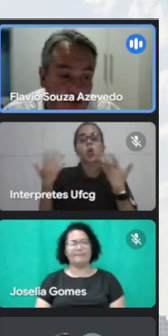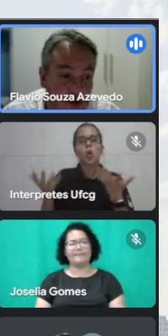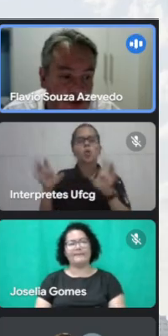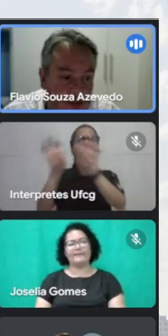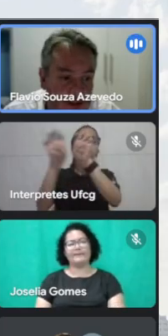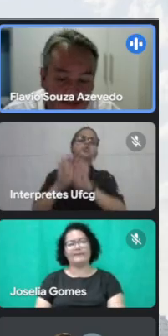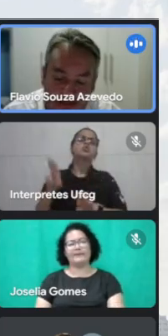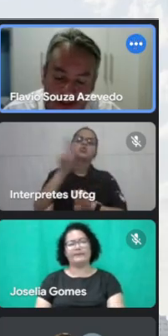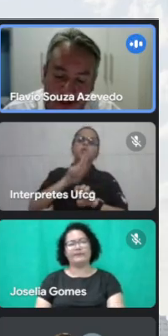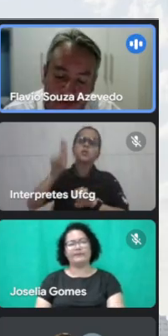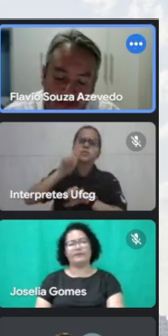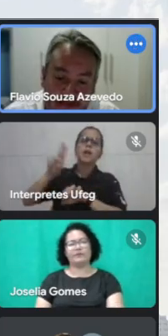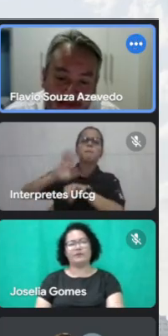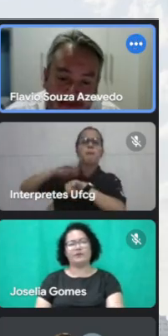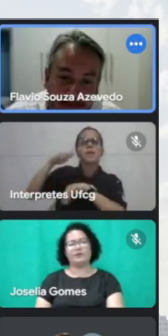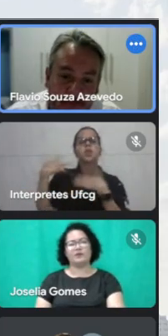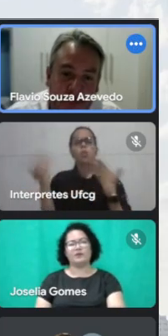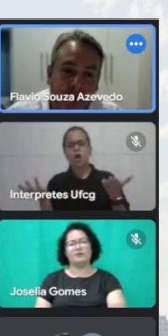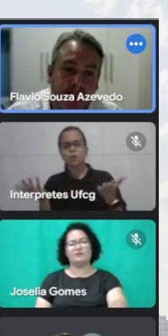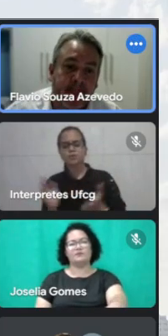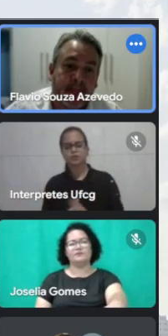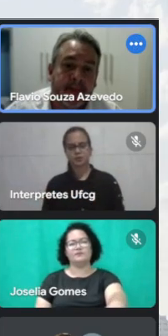estrutura você vai construir, tá certo?